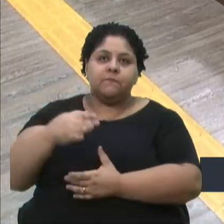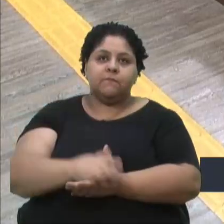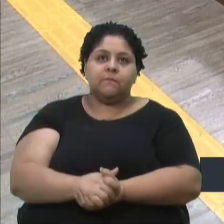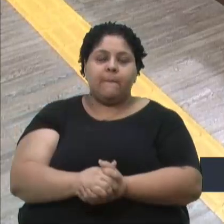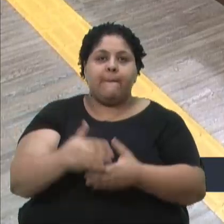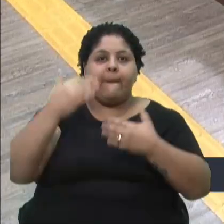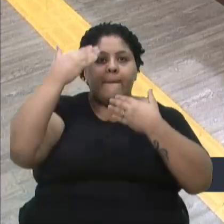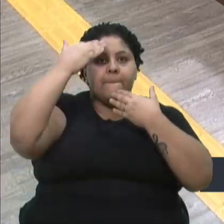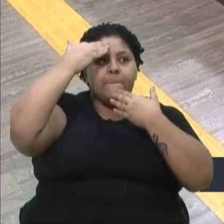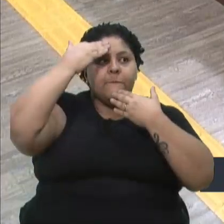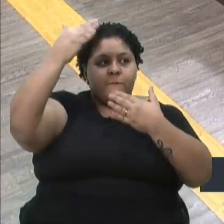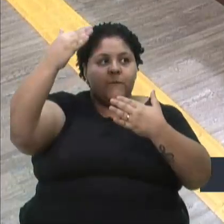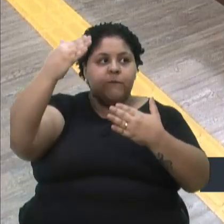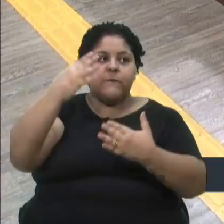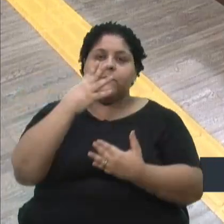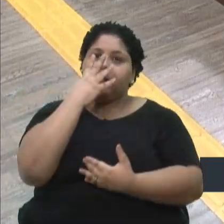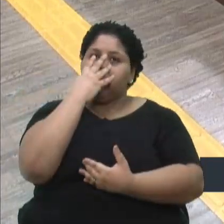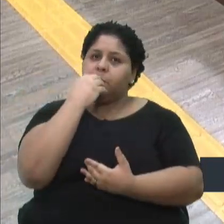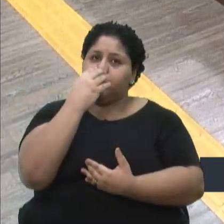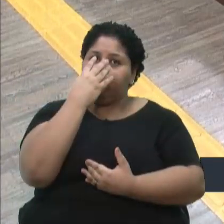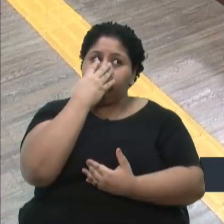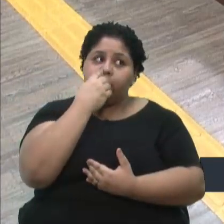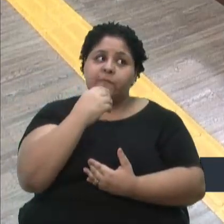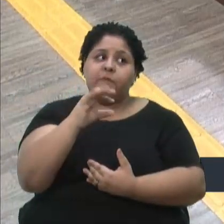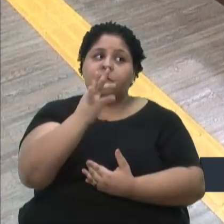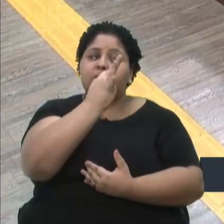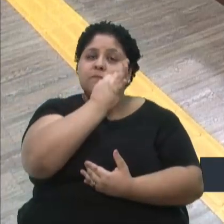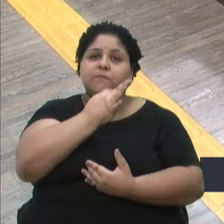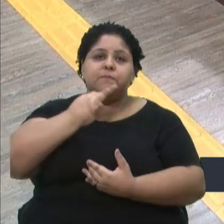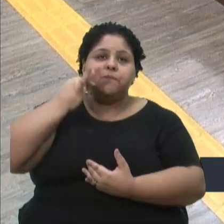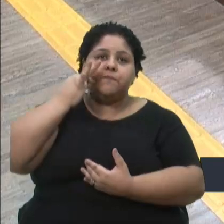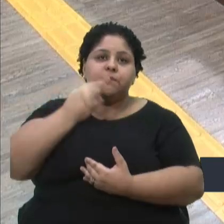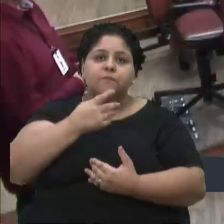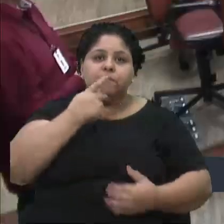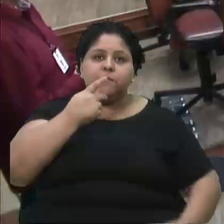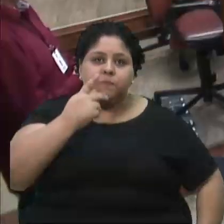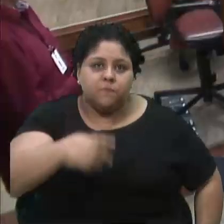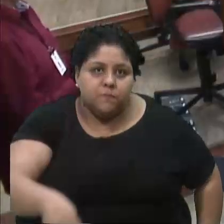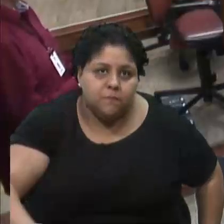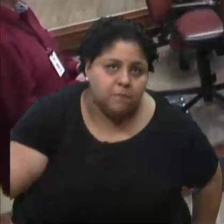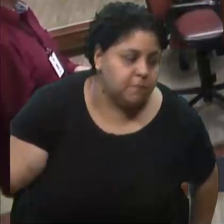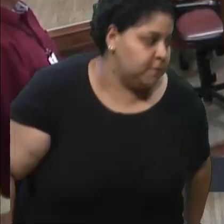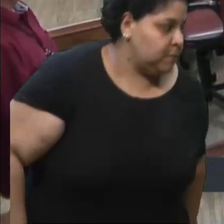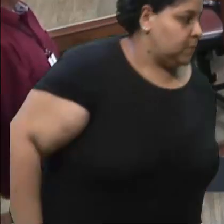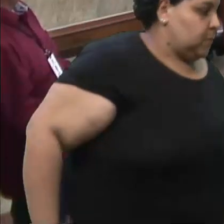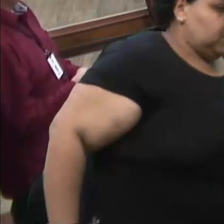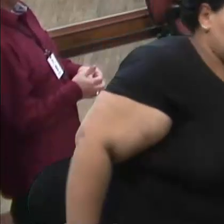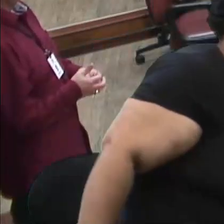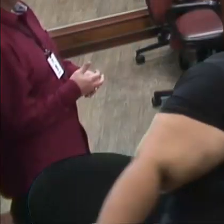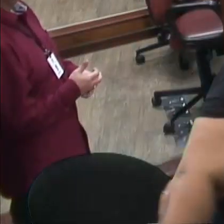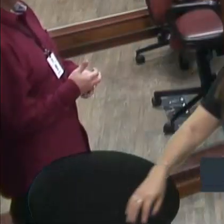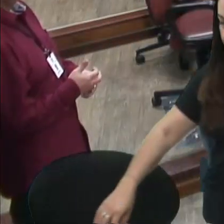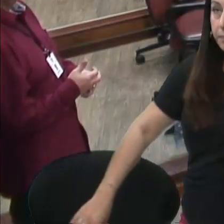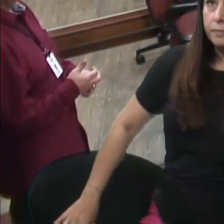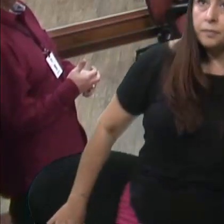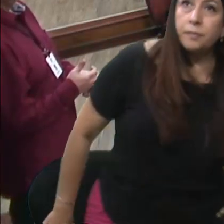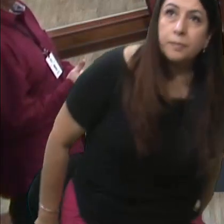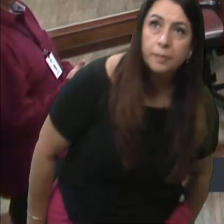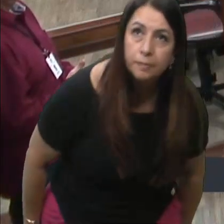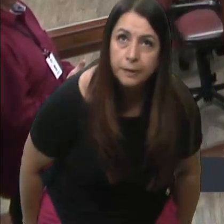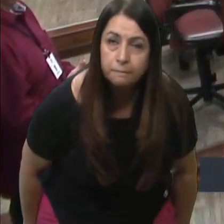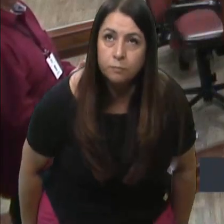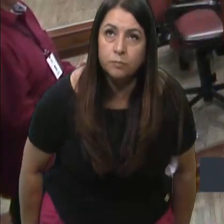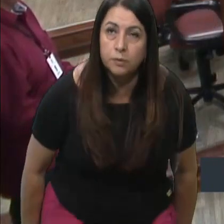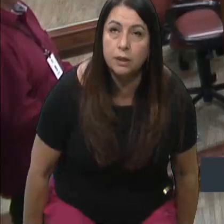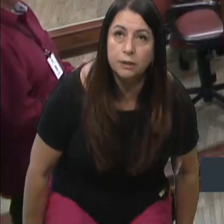Agradeço. Seu Camiles, agradece, irmão. Tatiane Frisso, com a palavra. Senhor presidente, rapidamente,